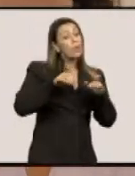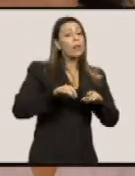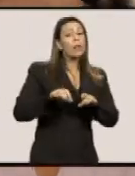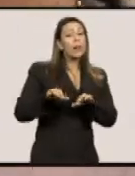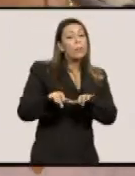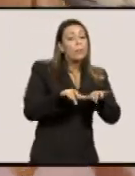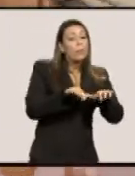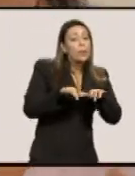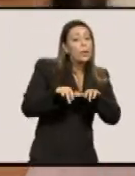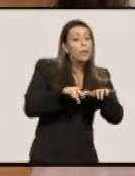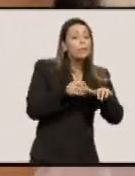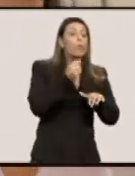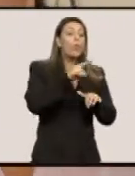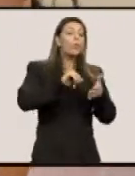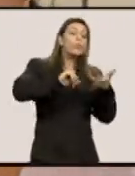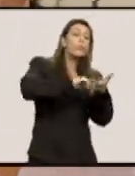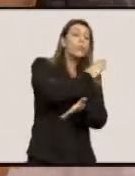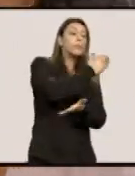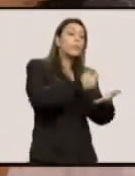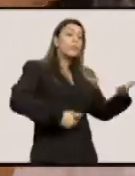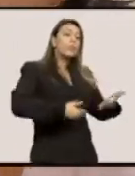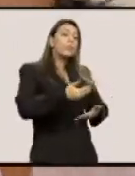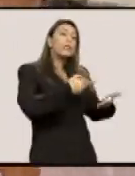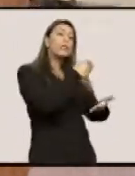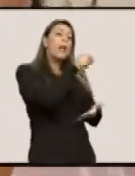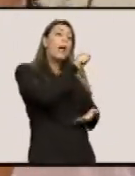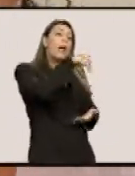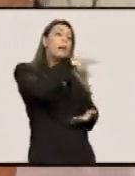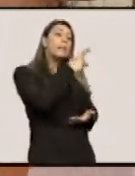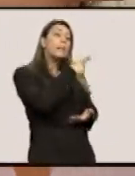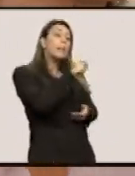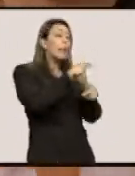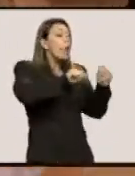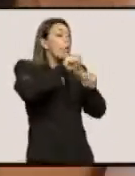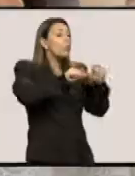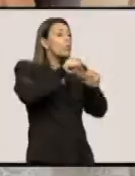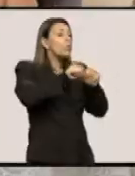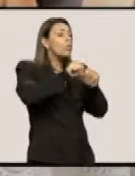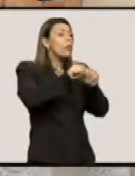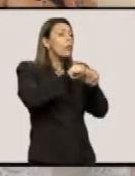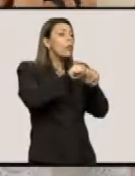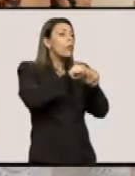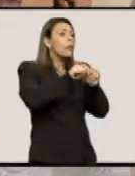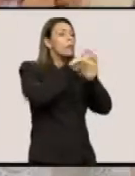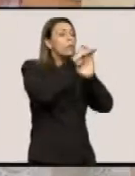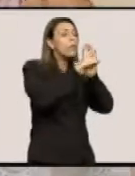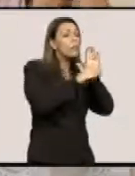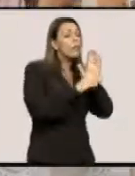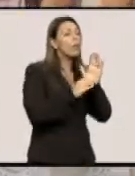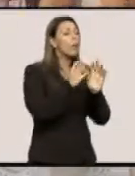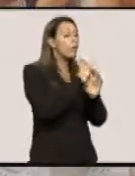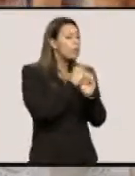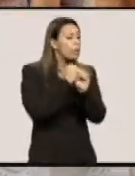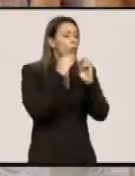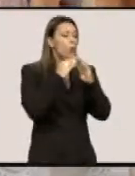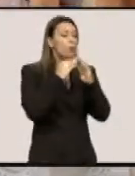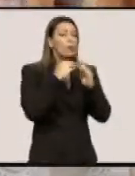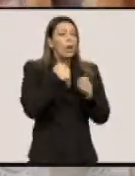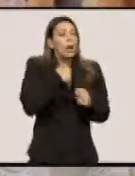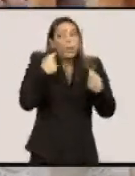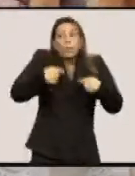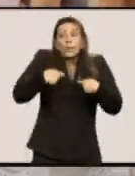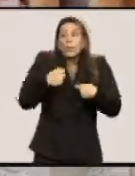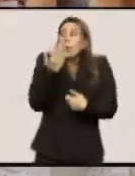vender o piano ou dispensar a Aninha pra controlar o orçamento aqui de casa. Mas eu não vivo sem a comida da Aninha. É melhor vender